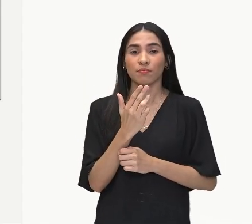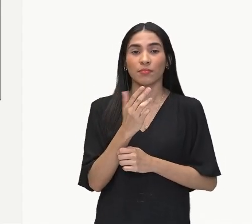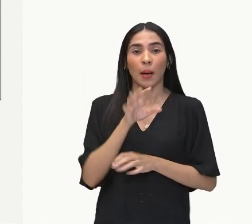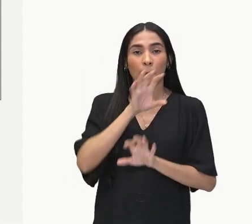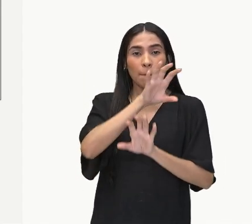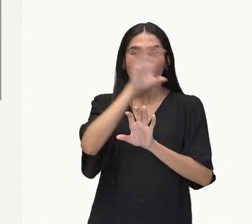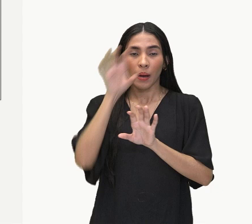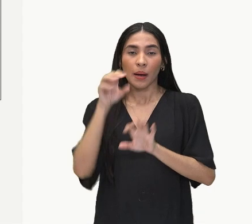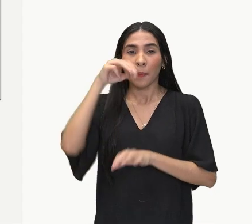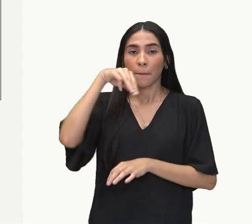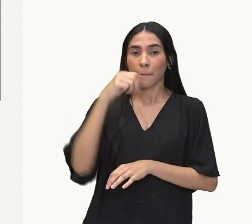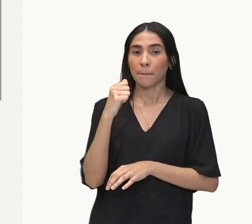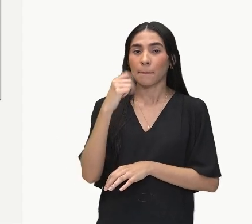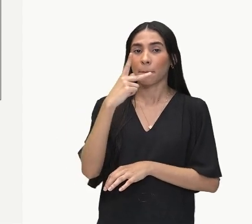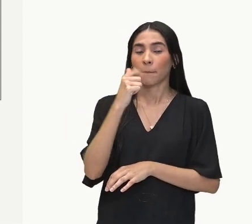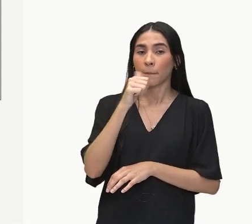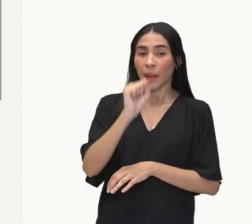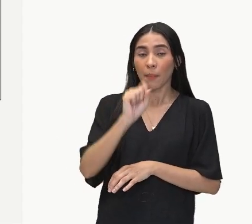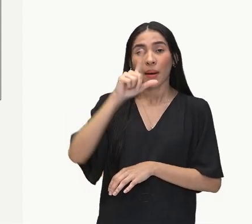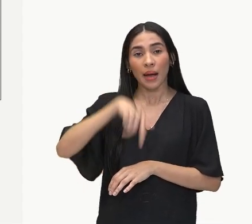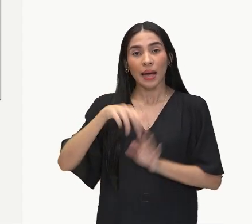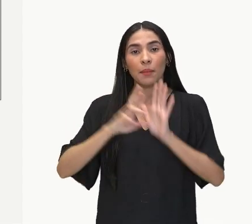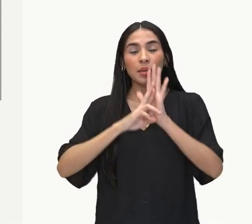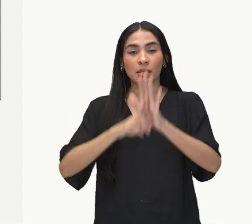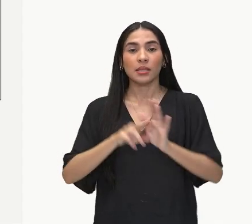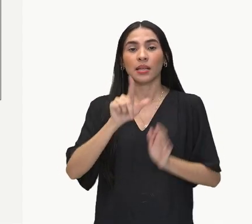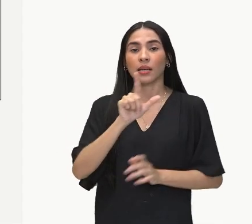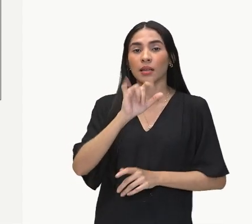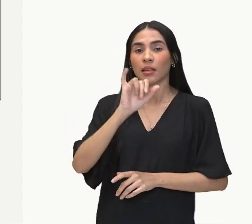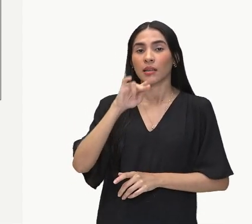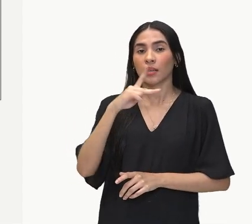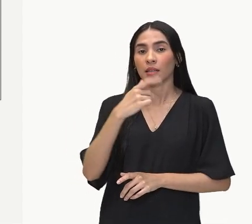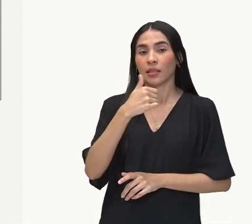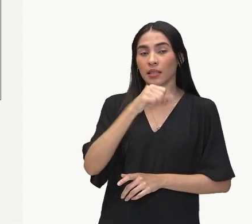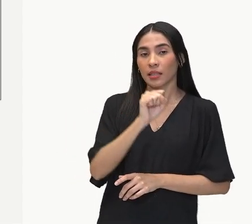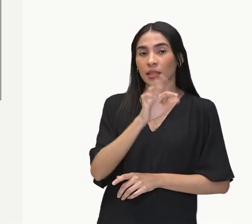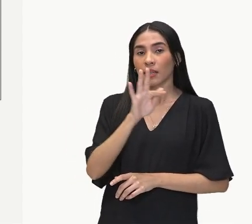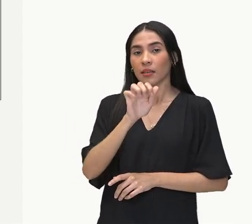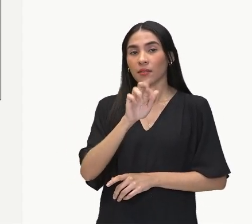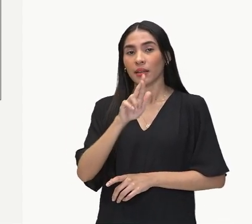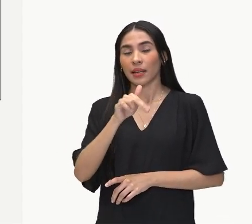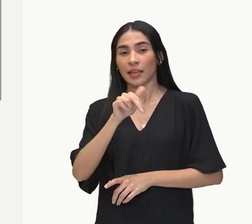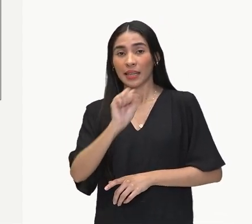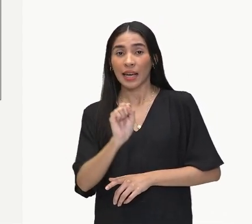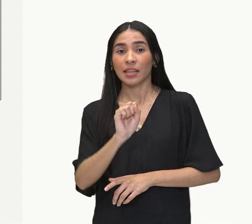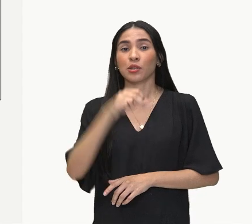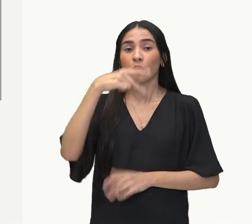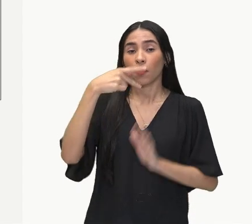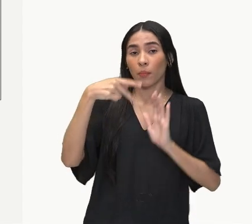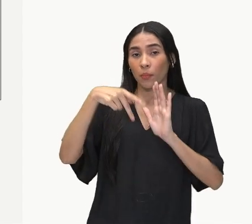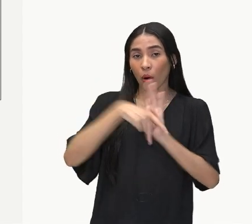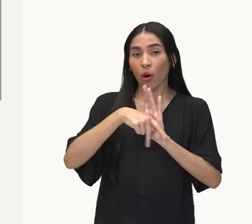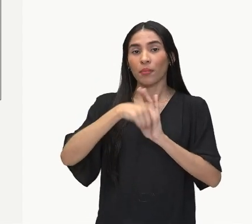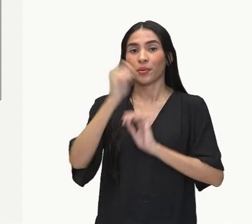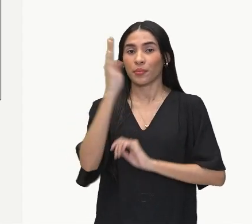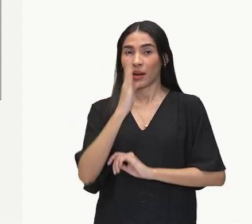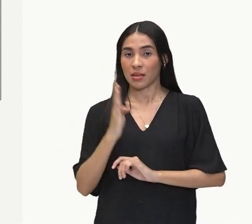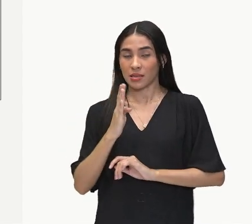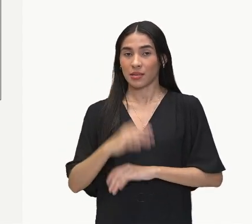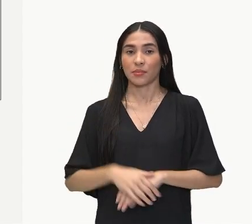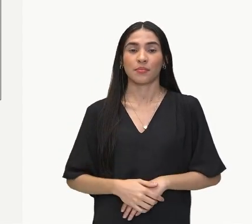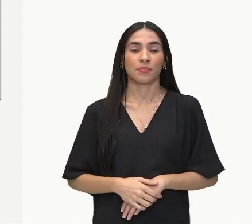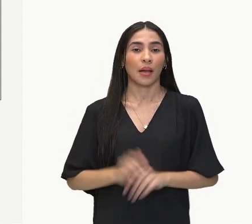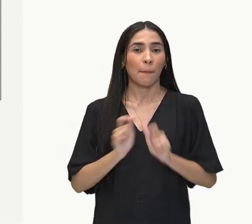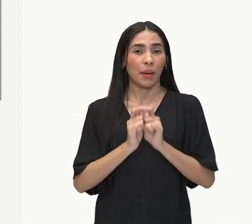representar uma linha férrea no território brasileiro. Então, a maioria dessas